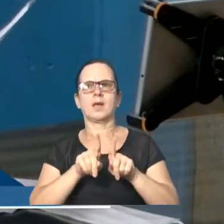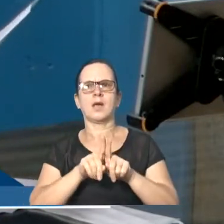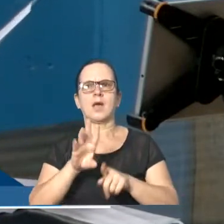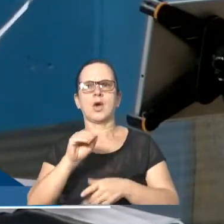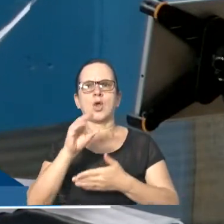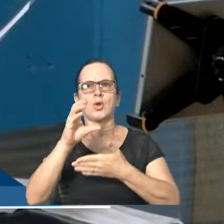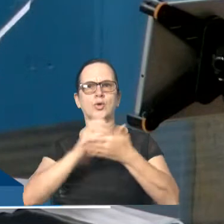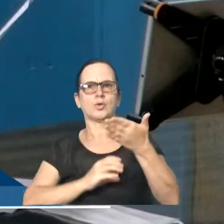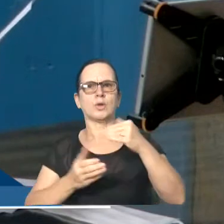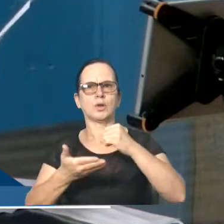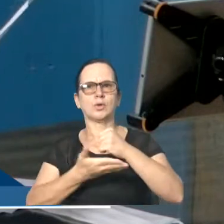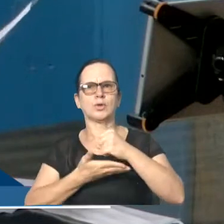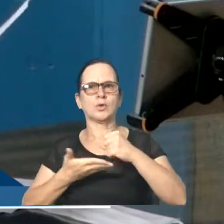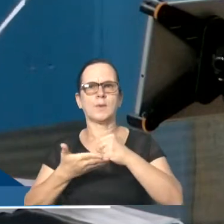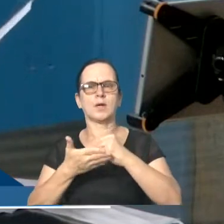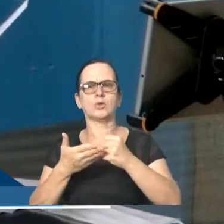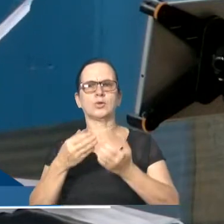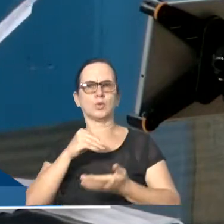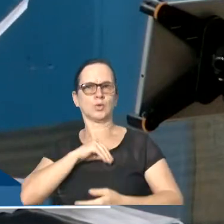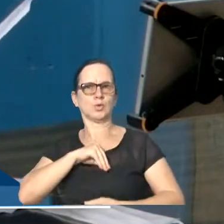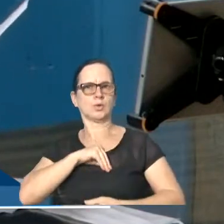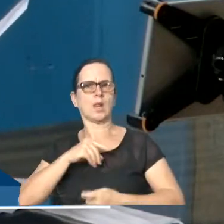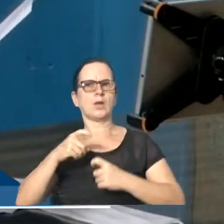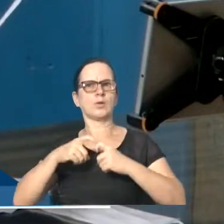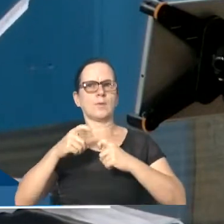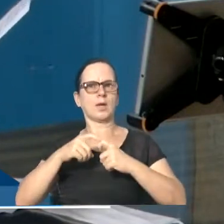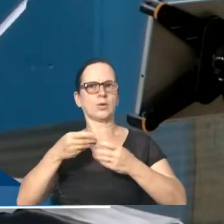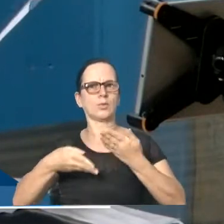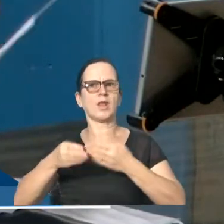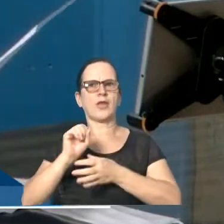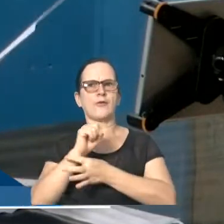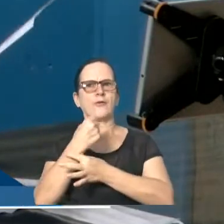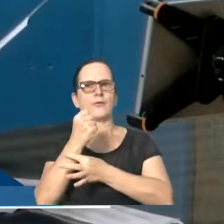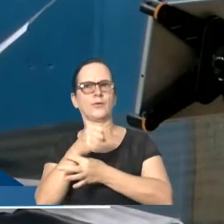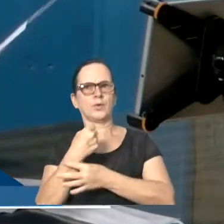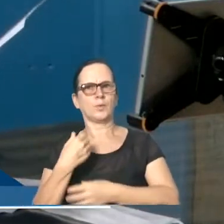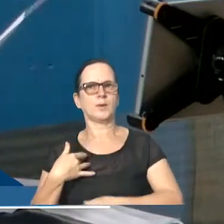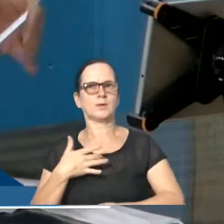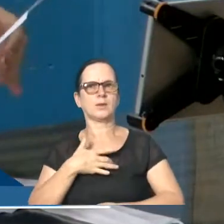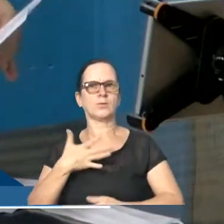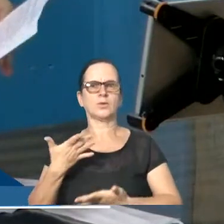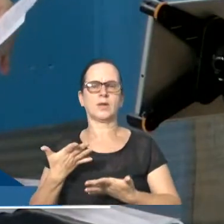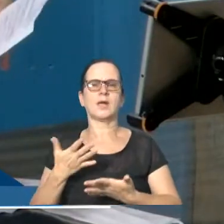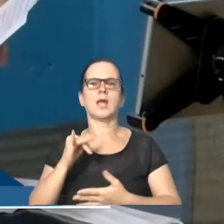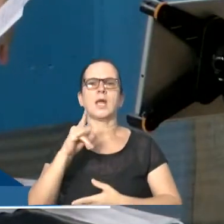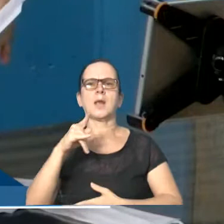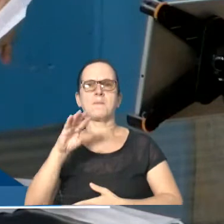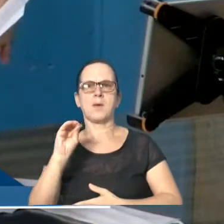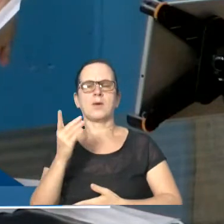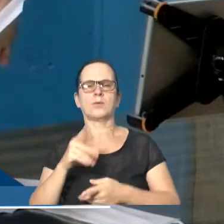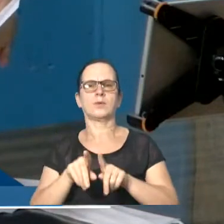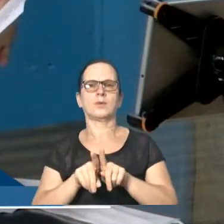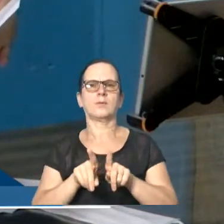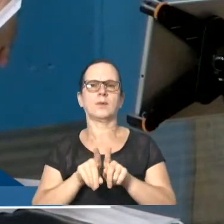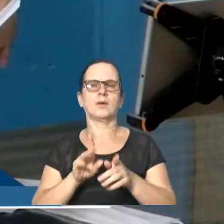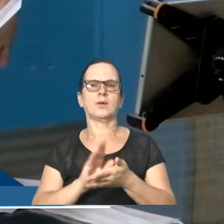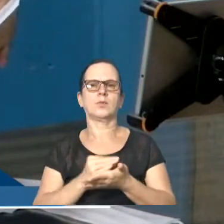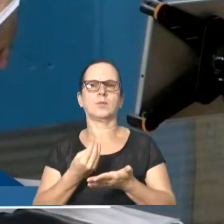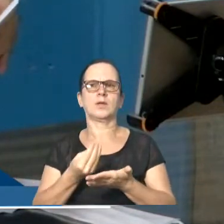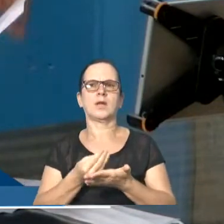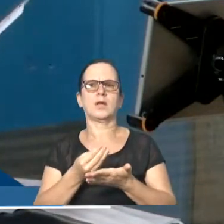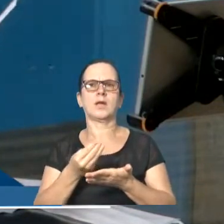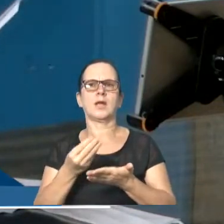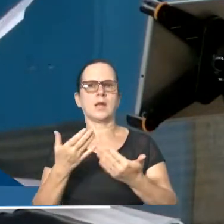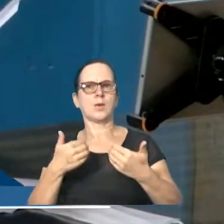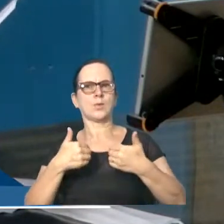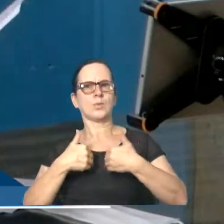contrato de atenção básica vai passar o salário dos médicos? Como está a oferta de fisioterapia na saúde? Vamos lá, no impacto físico. Como está a oferta do infecto na